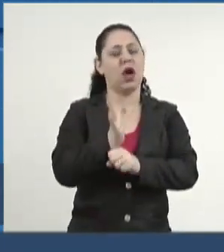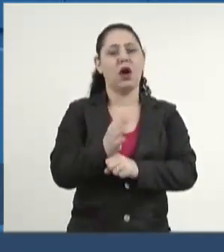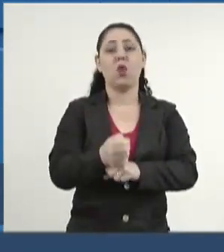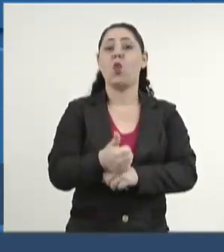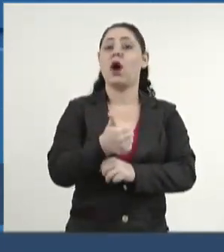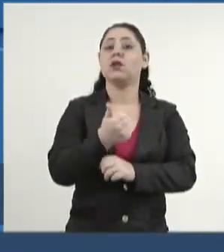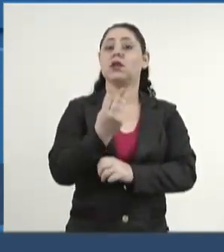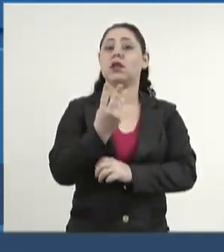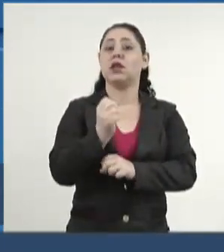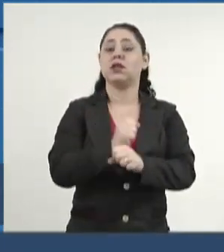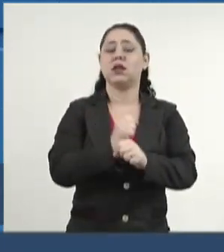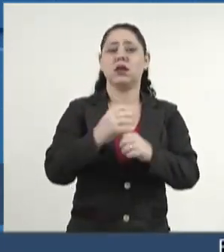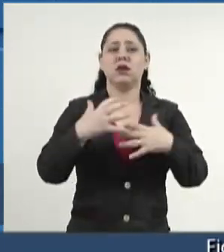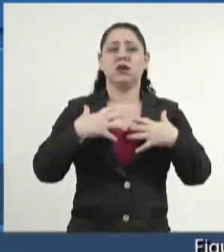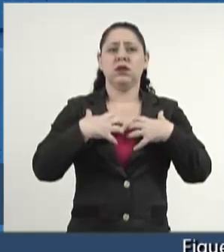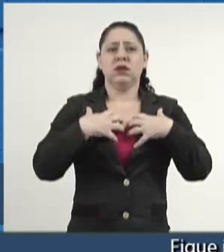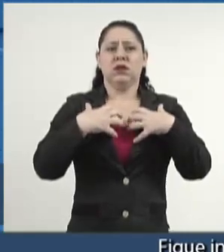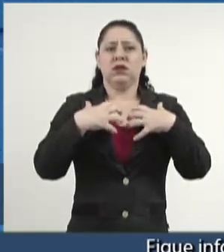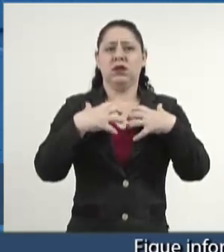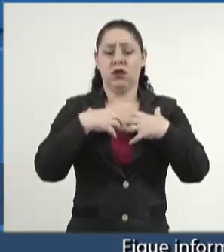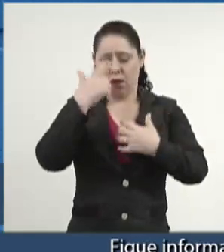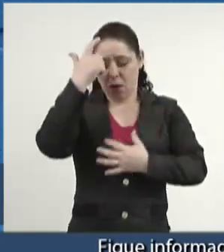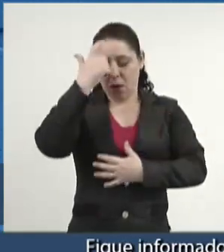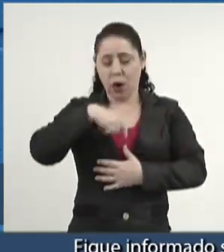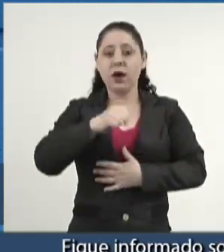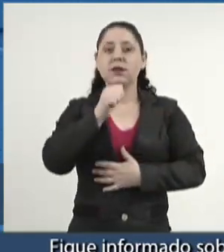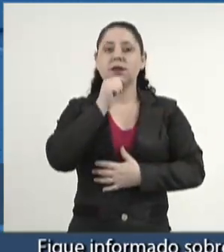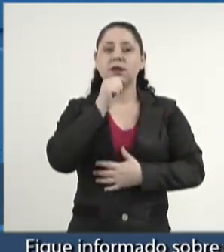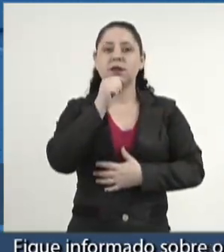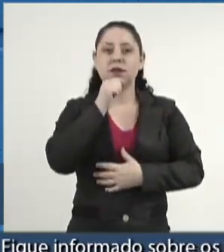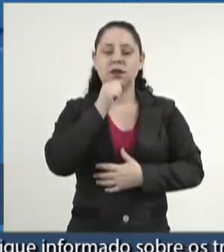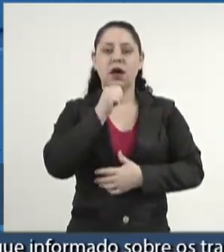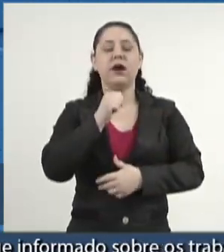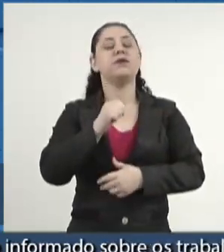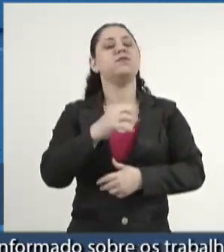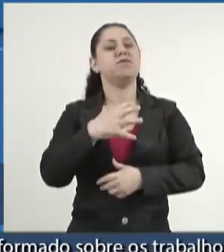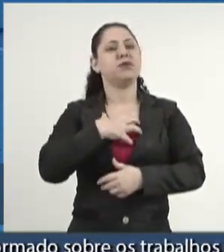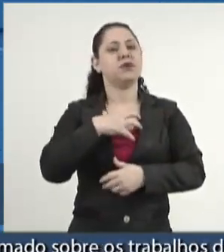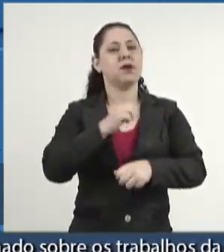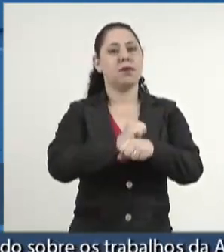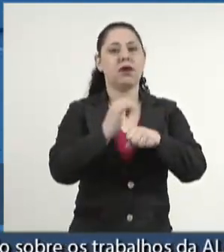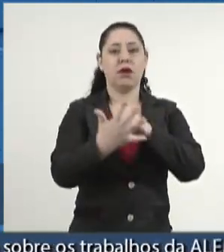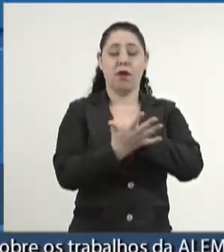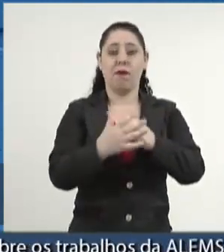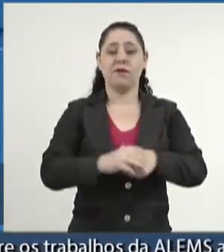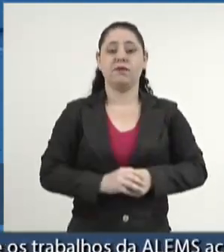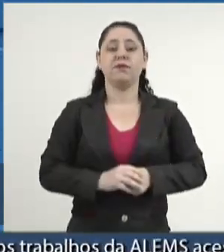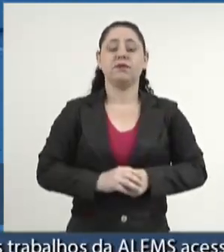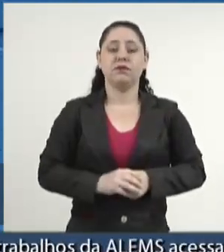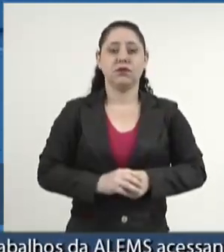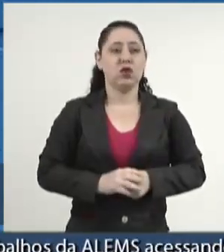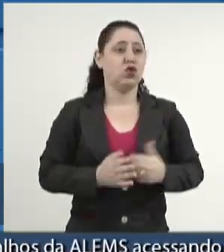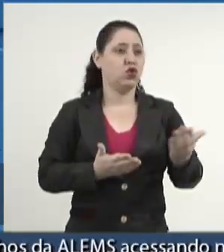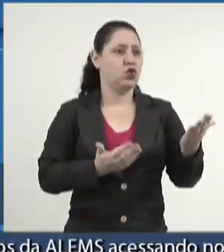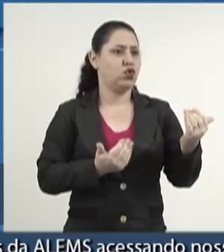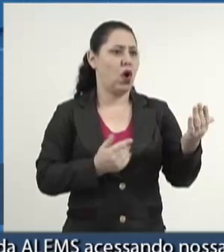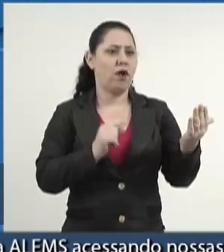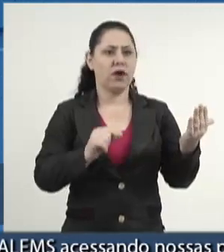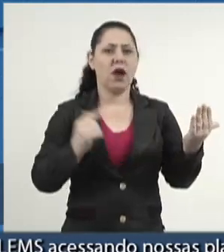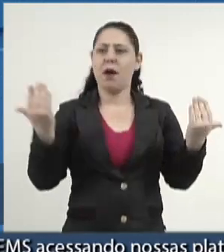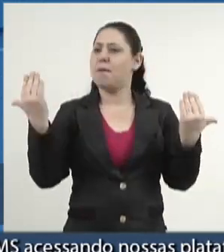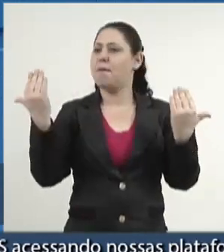3 anos, eu sinto o reflexo no meu corpo ainda hoje de uma pandemia. Então, que está um jovem que vem para